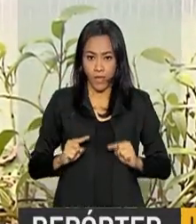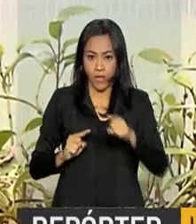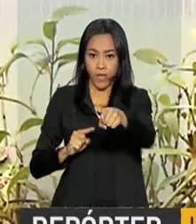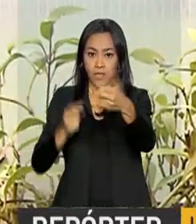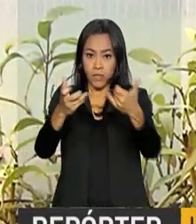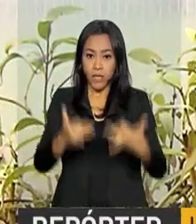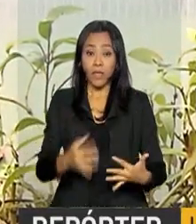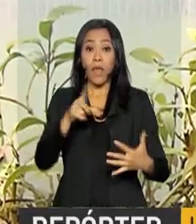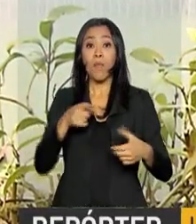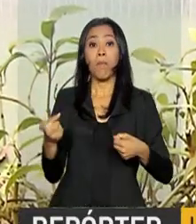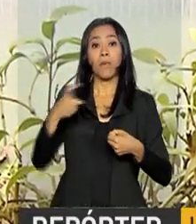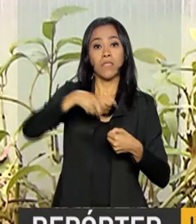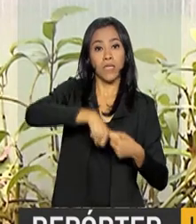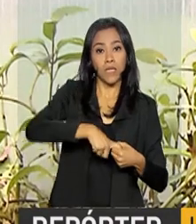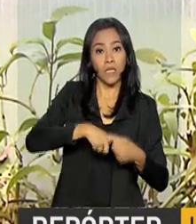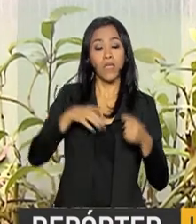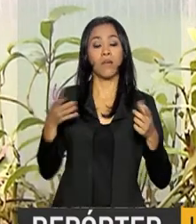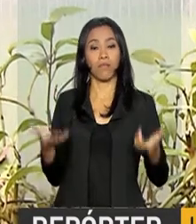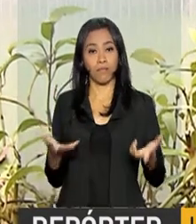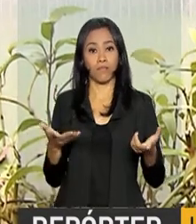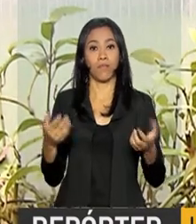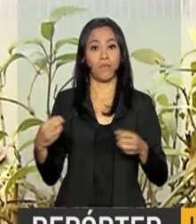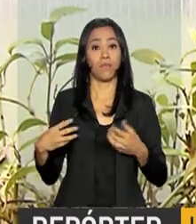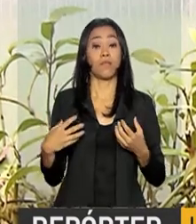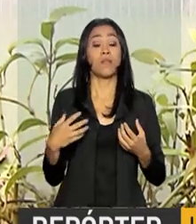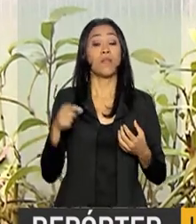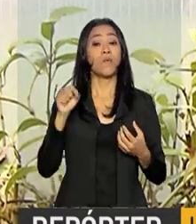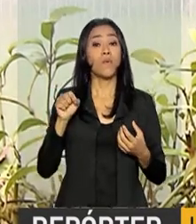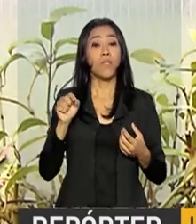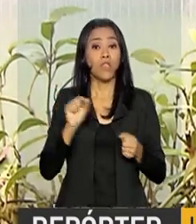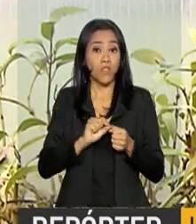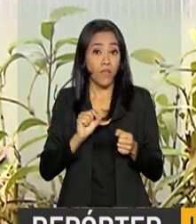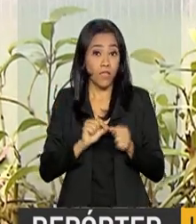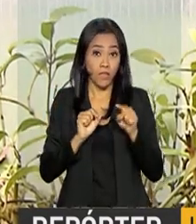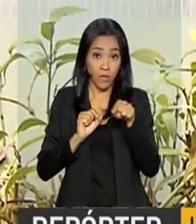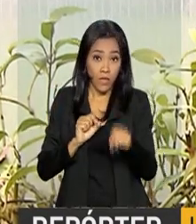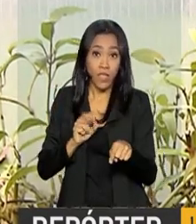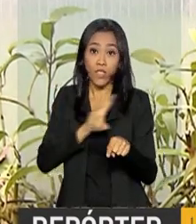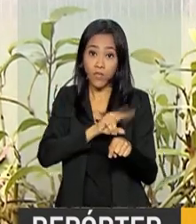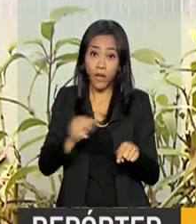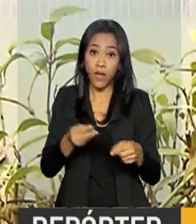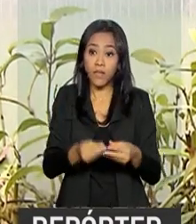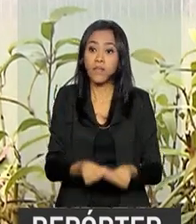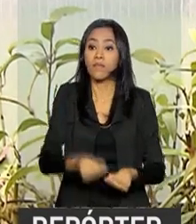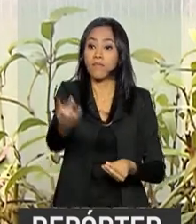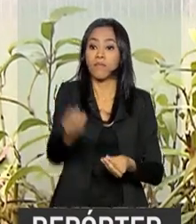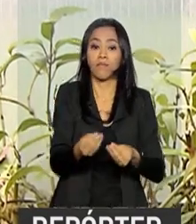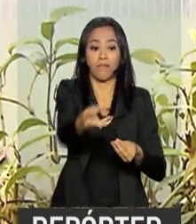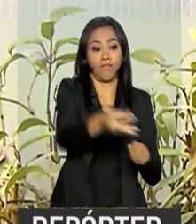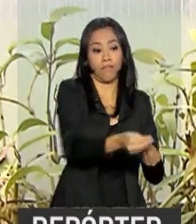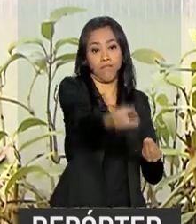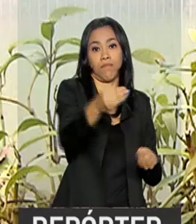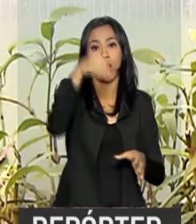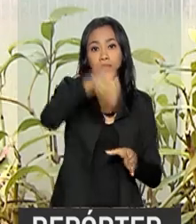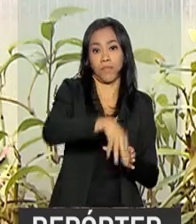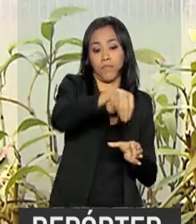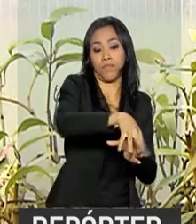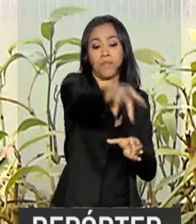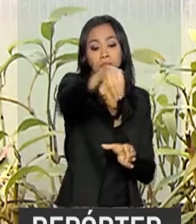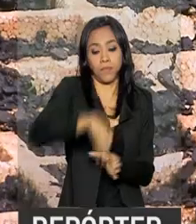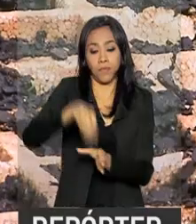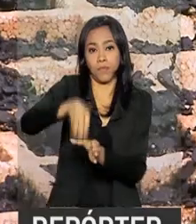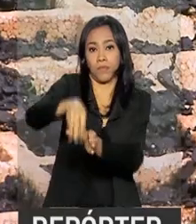ele e me pediu pra que as mudas que nós produzimos aqui o que a gente puder nós vamos encaminhar para lá pra eles fazer esse trabalho de